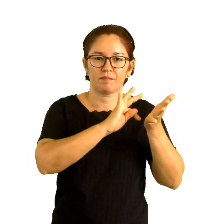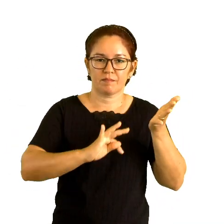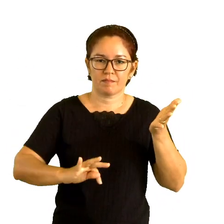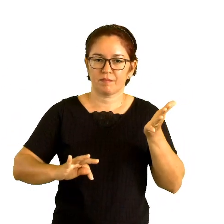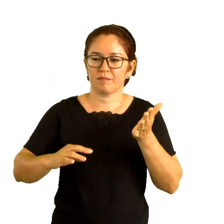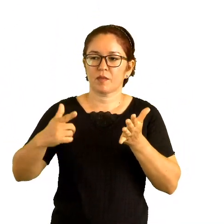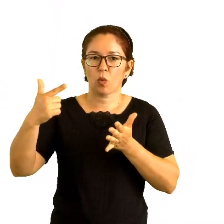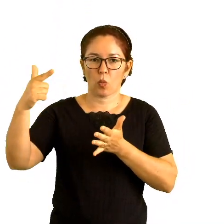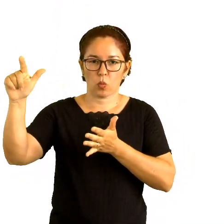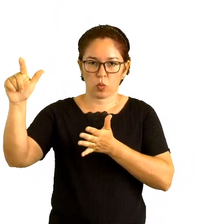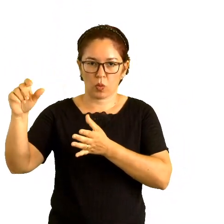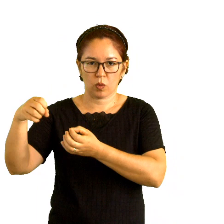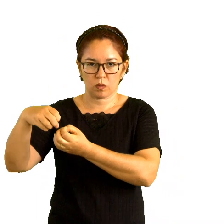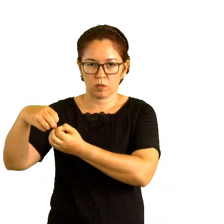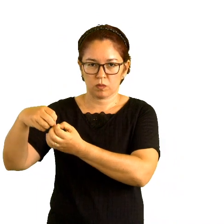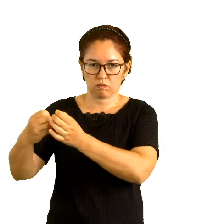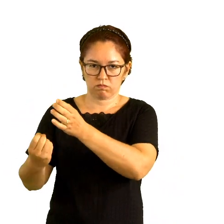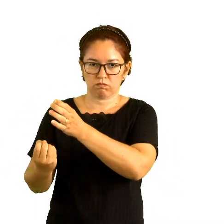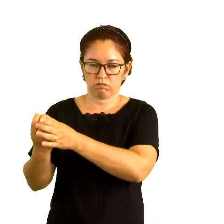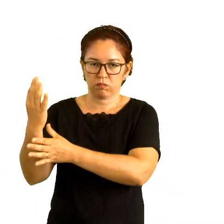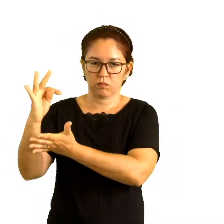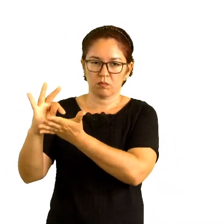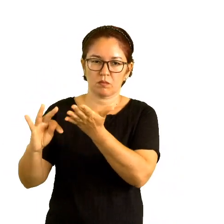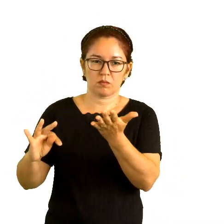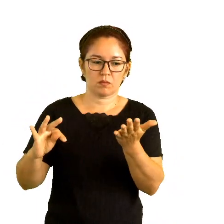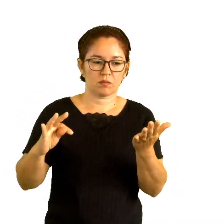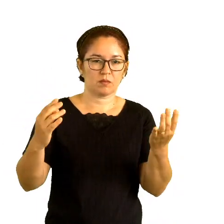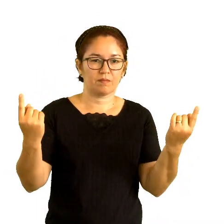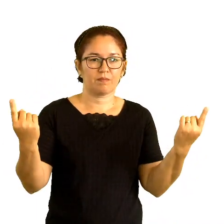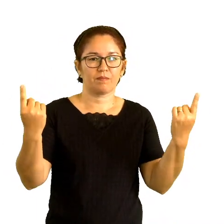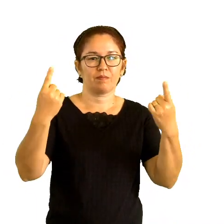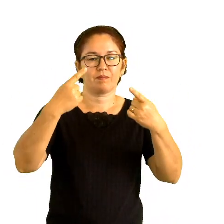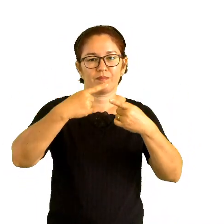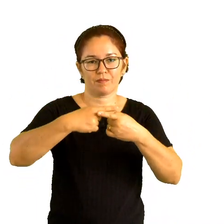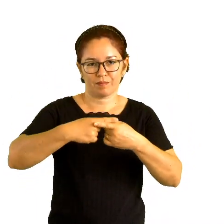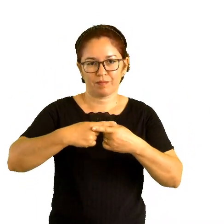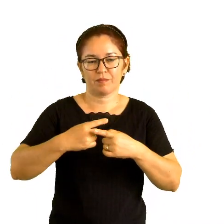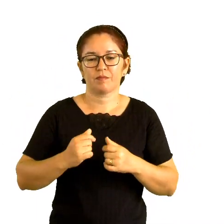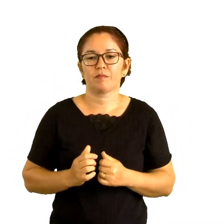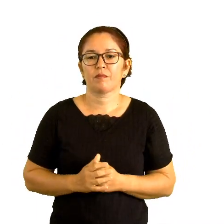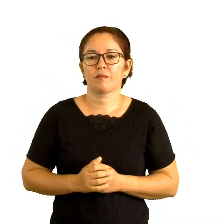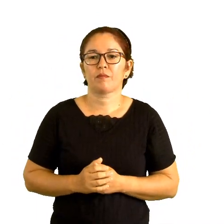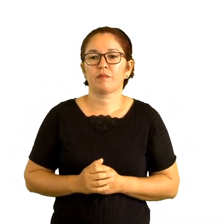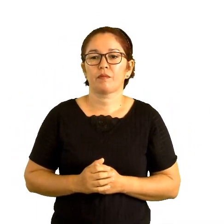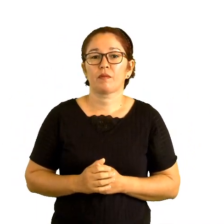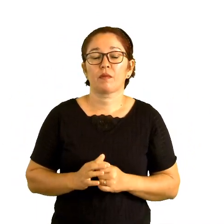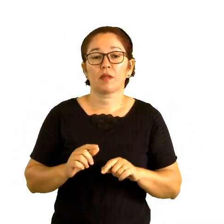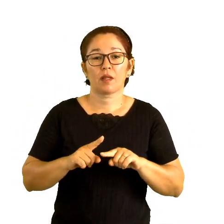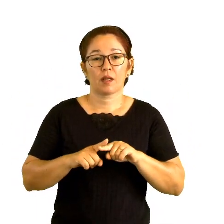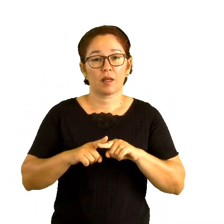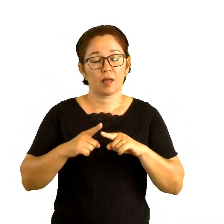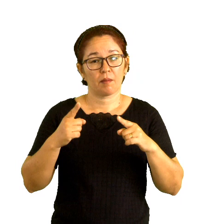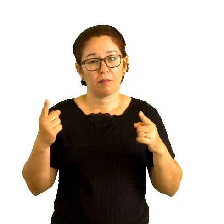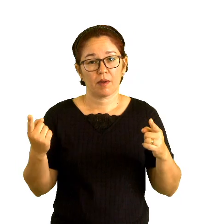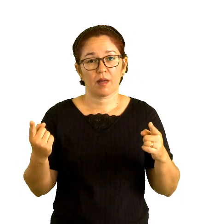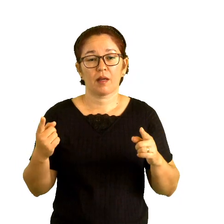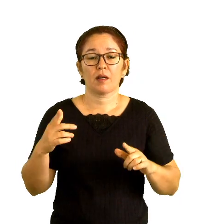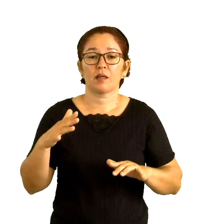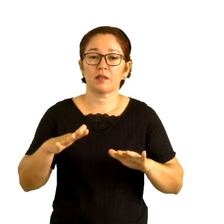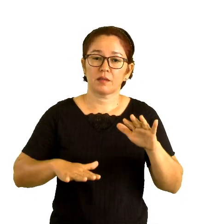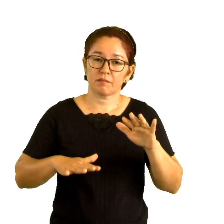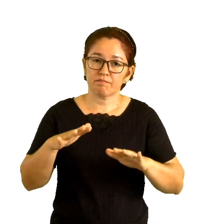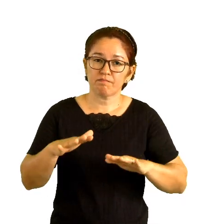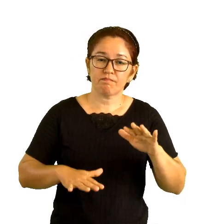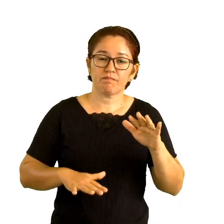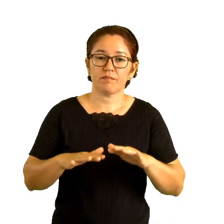original. Continuando acompanhando aí na telinha, vamos lá. No entanto, podem estar